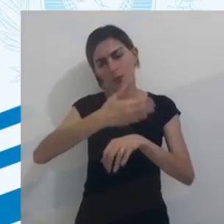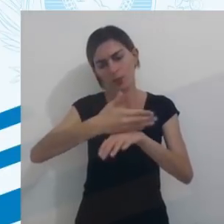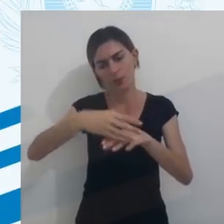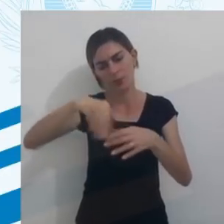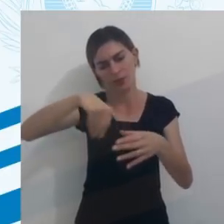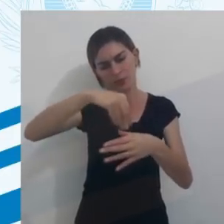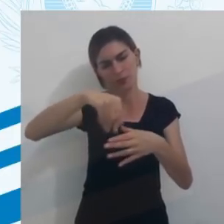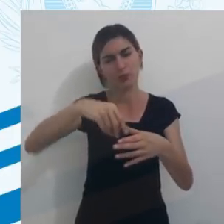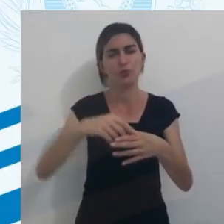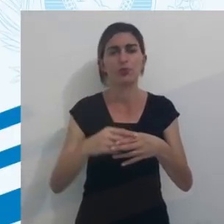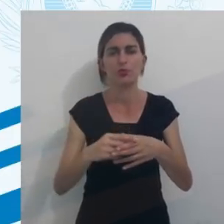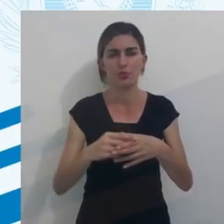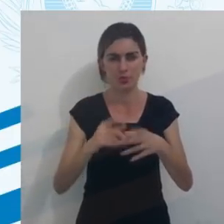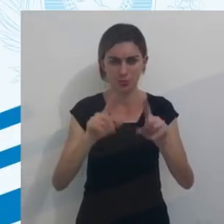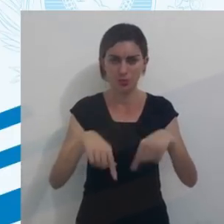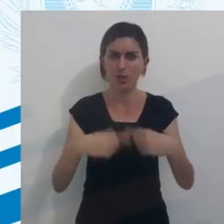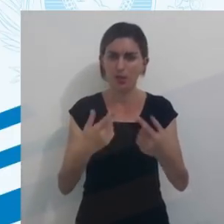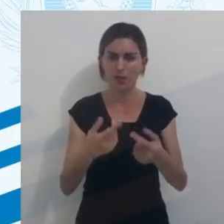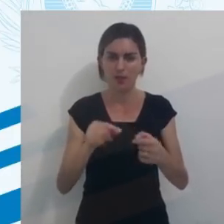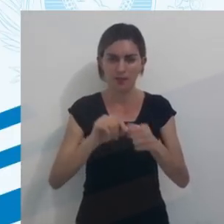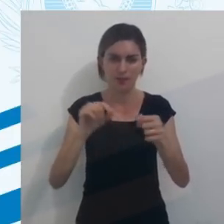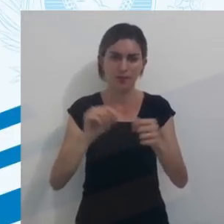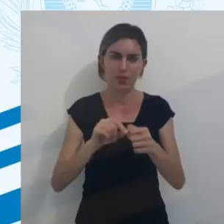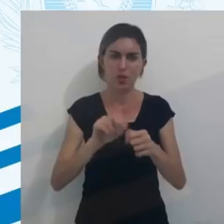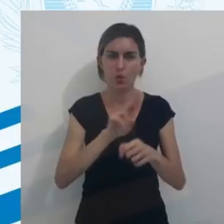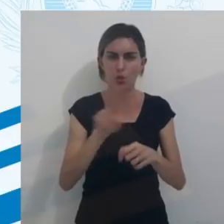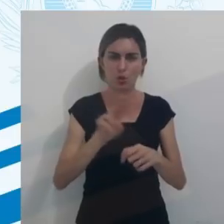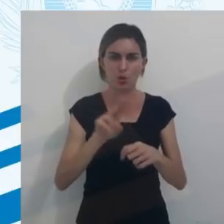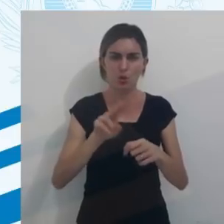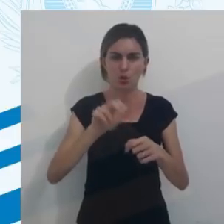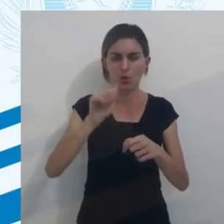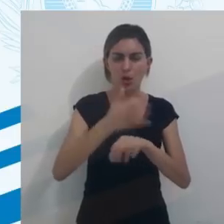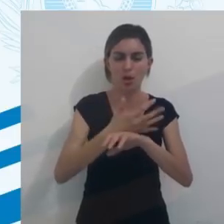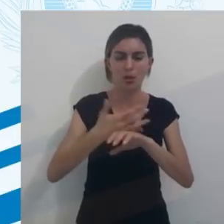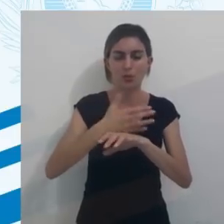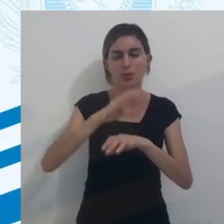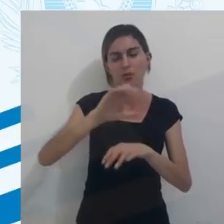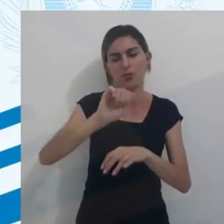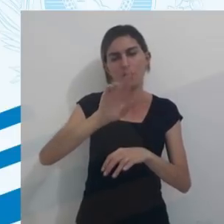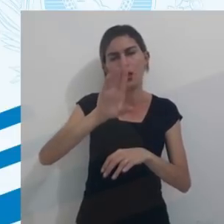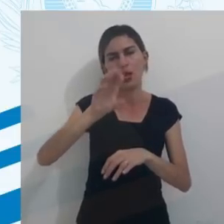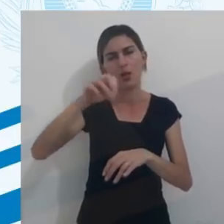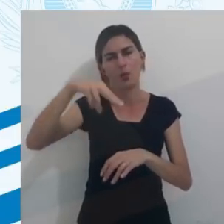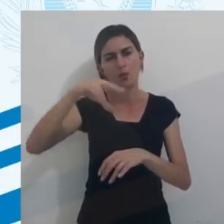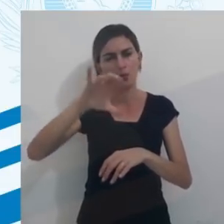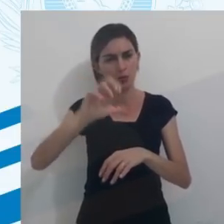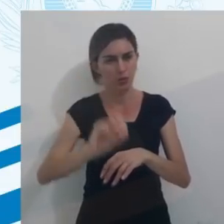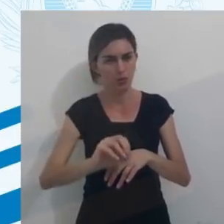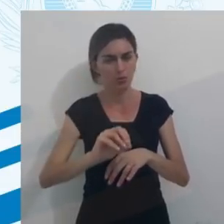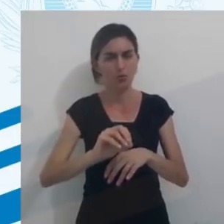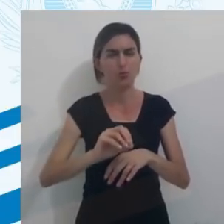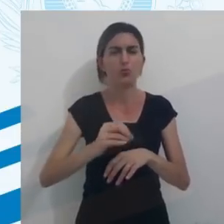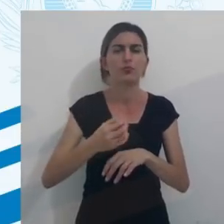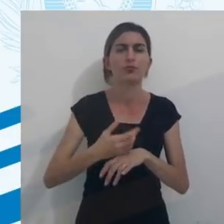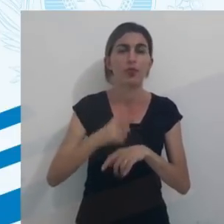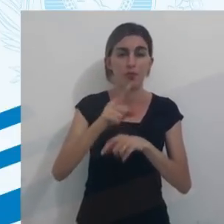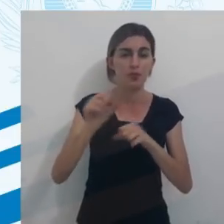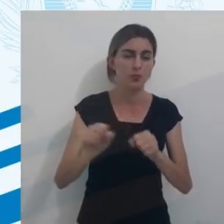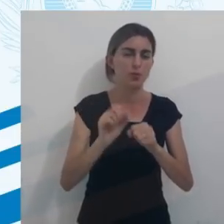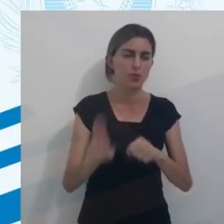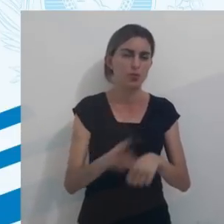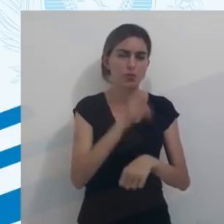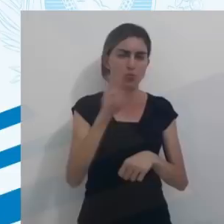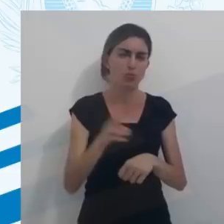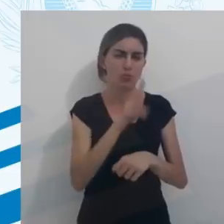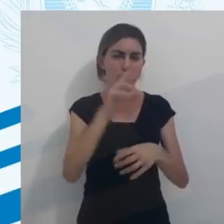sódio, que é uma substância que é chamada de ácido carbônico e uma substância adstringente que você pode